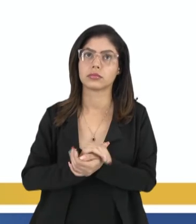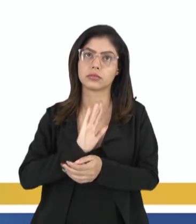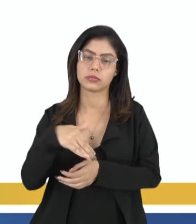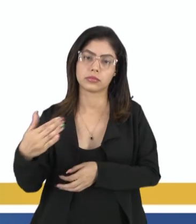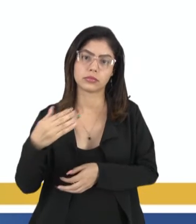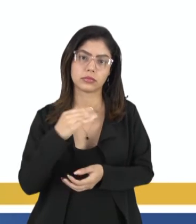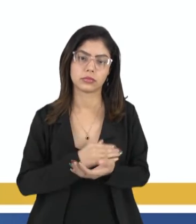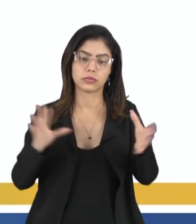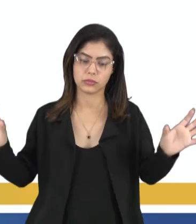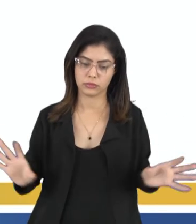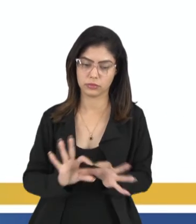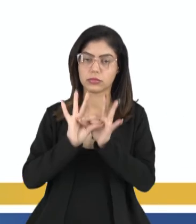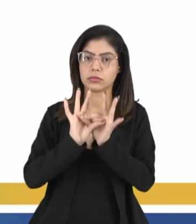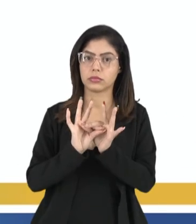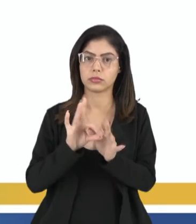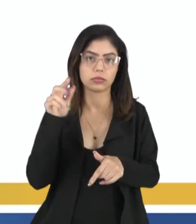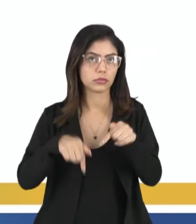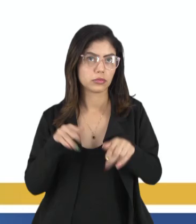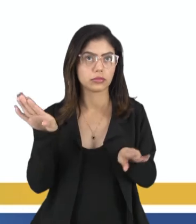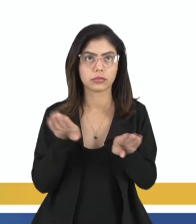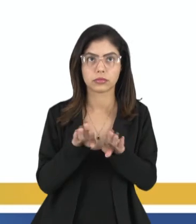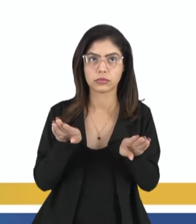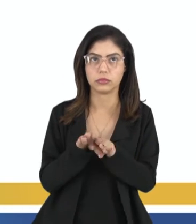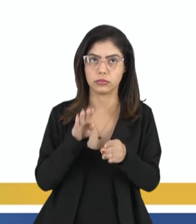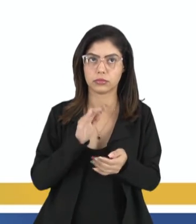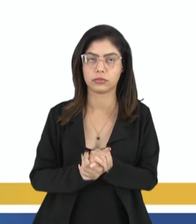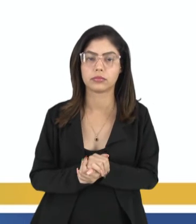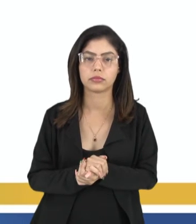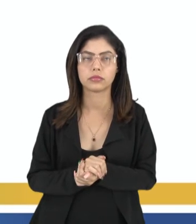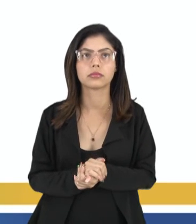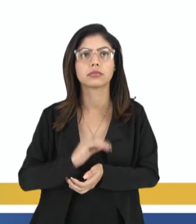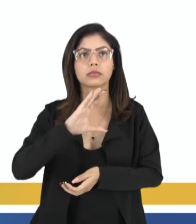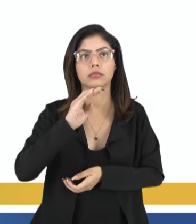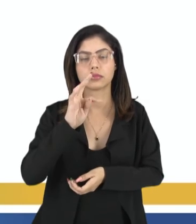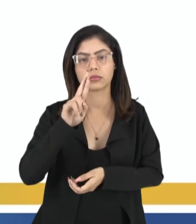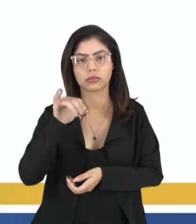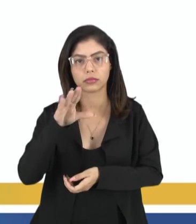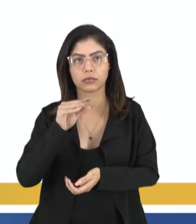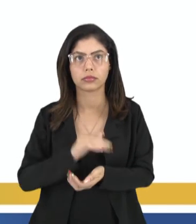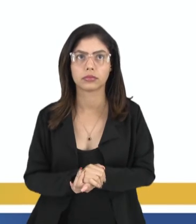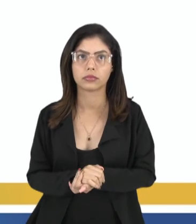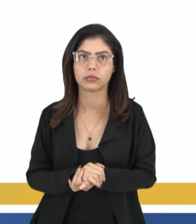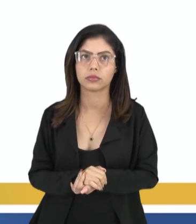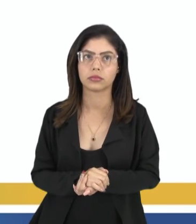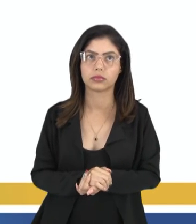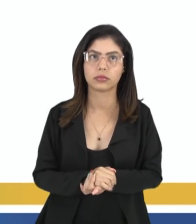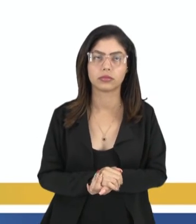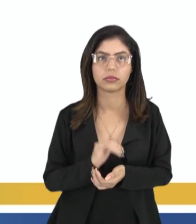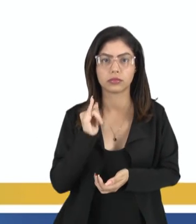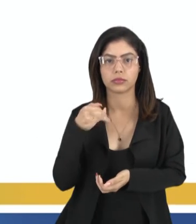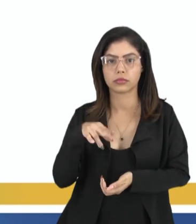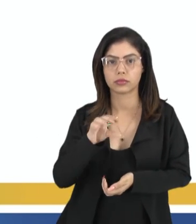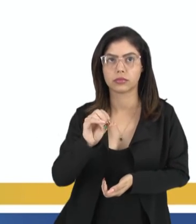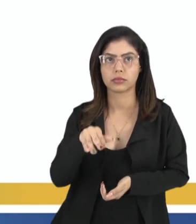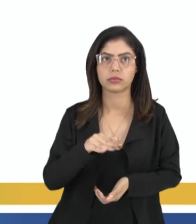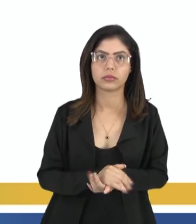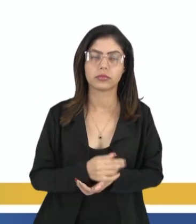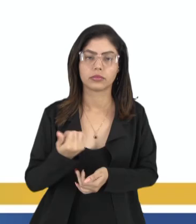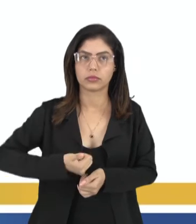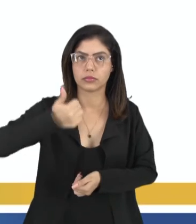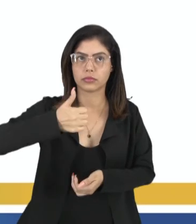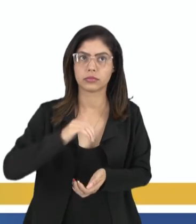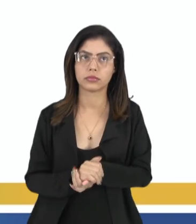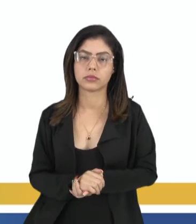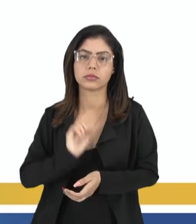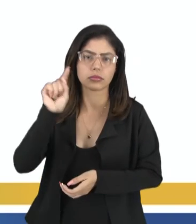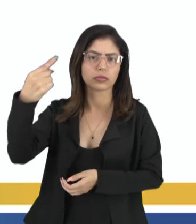as ligações químicas também, ok? Então, nós temos aqui o cátion, o íon cátion, ele é um íon positivo e é